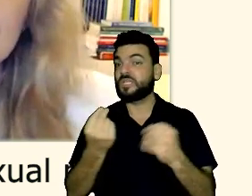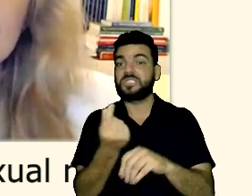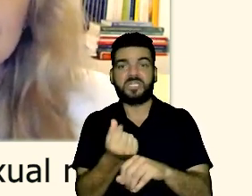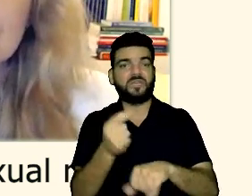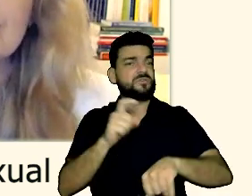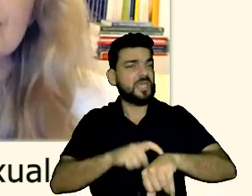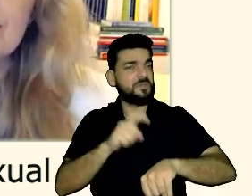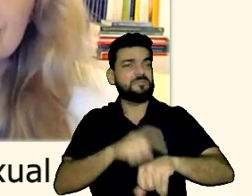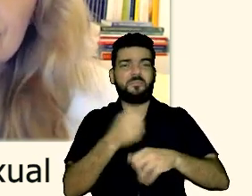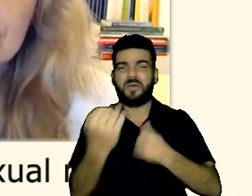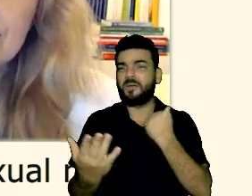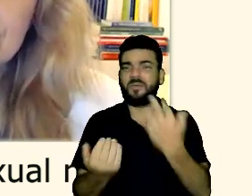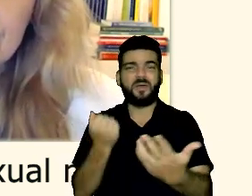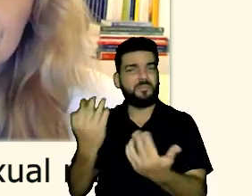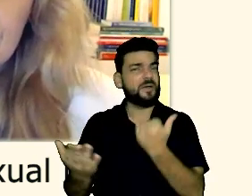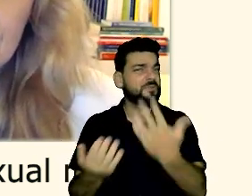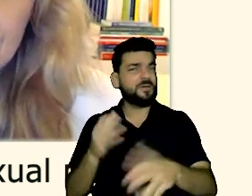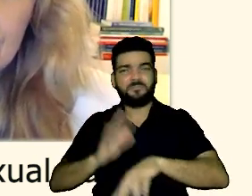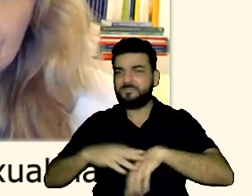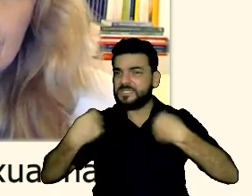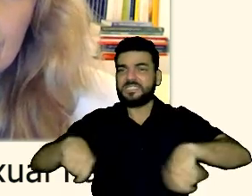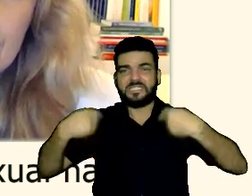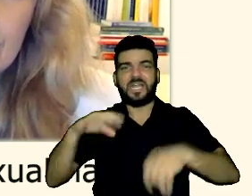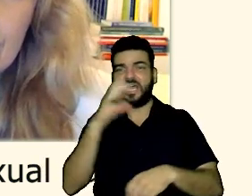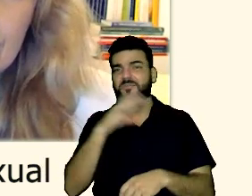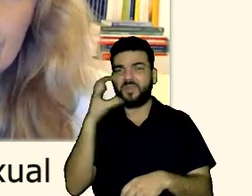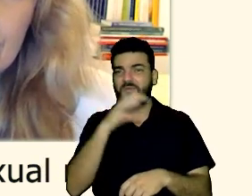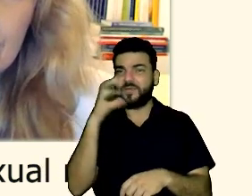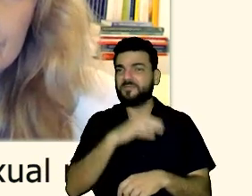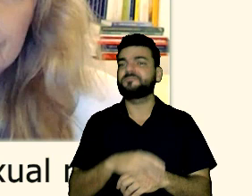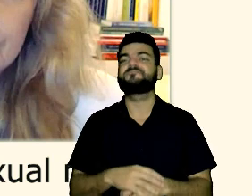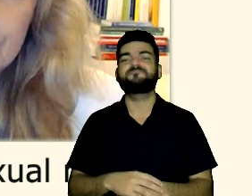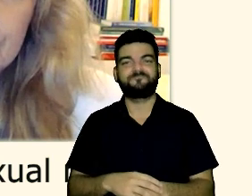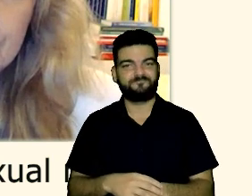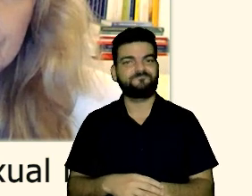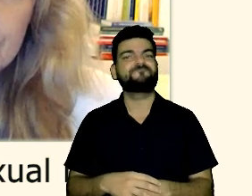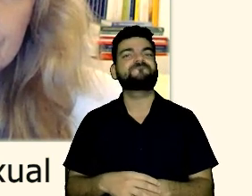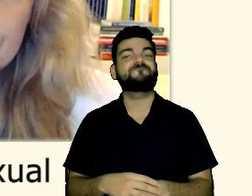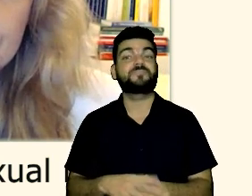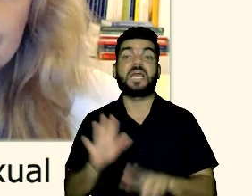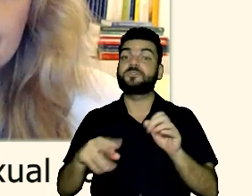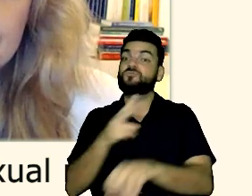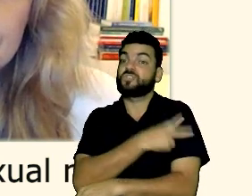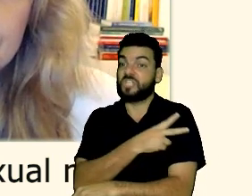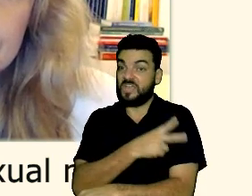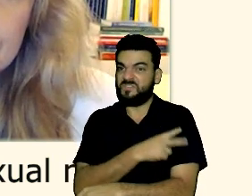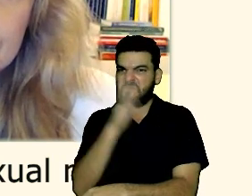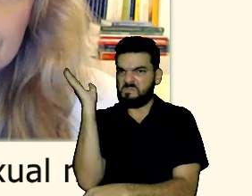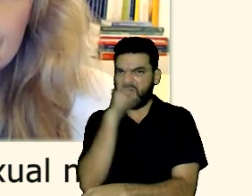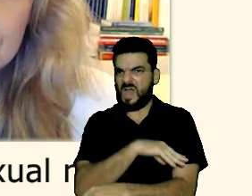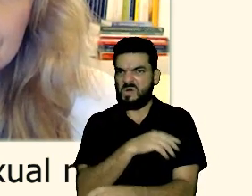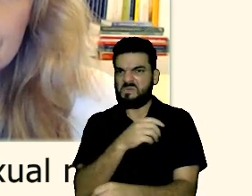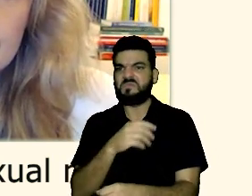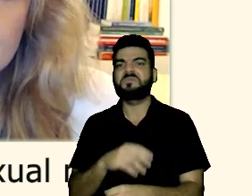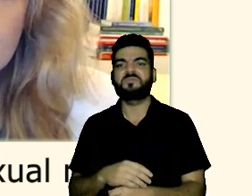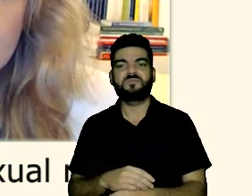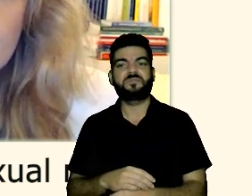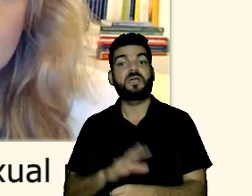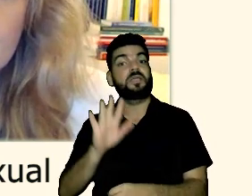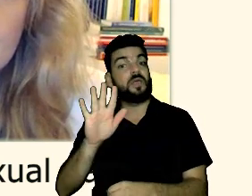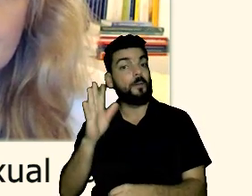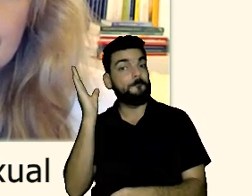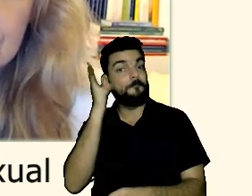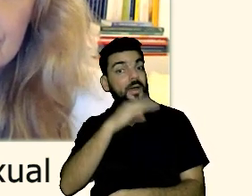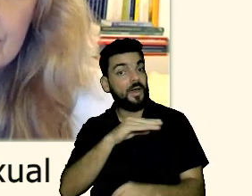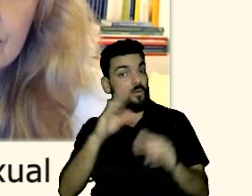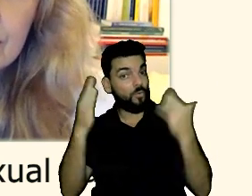muito prazo, tudo é dinheiro, tem que entregar, não entregou, não fez. Somado com chefes